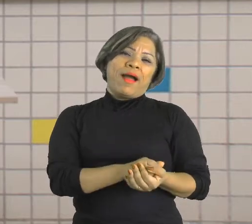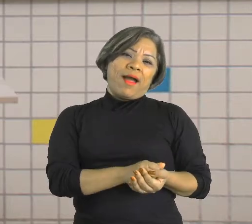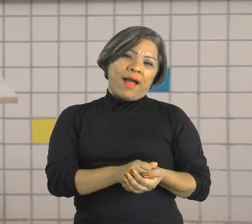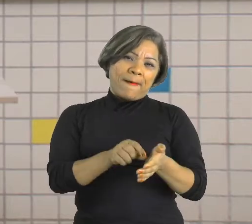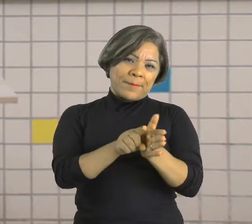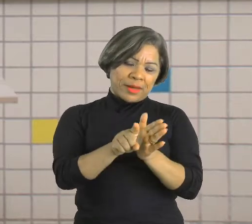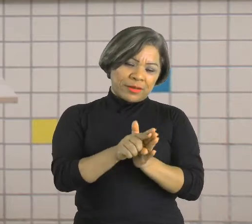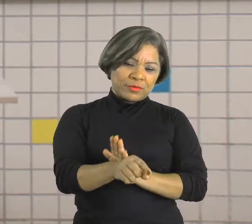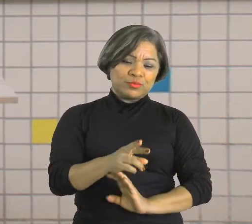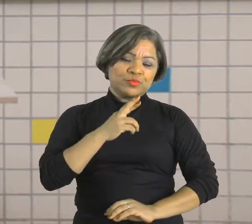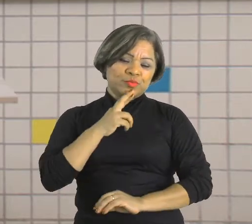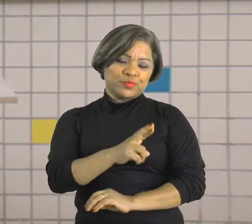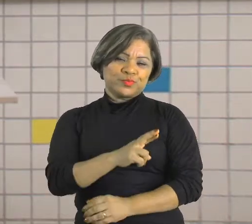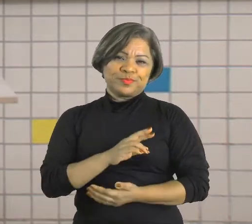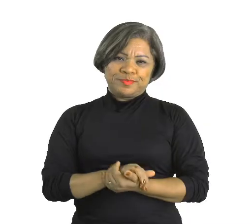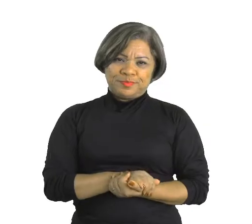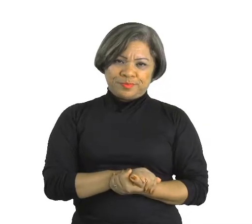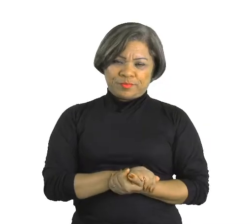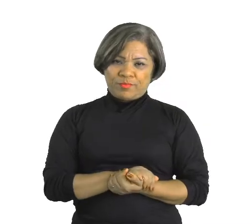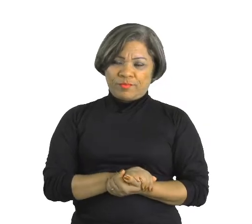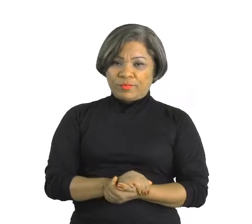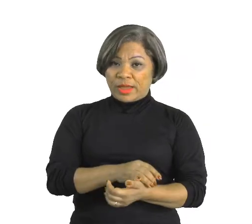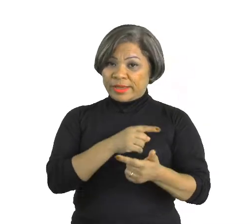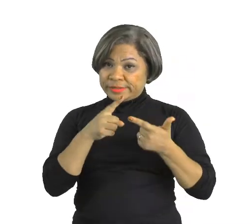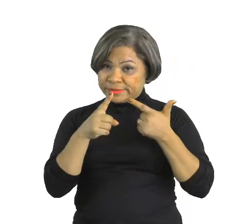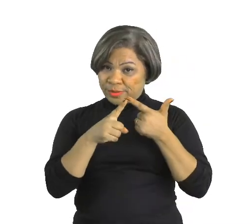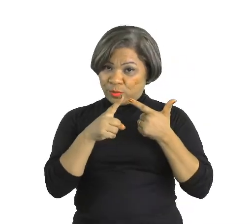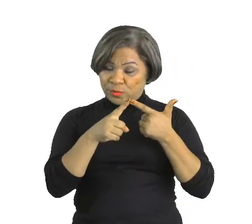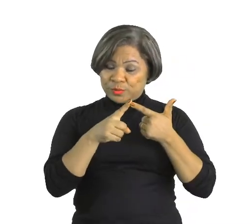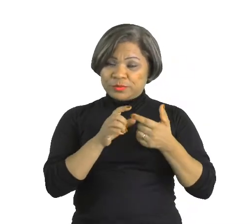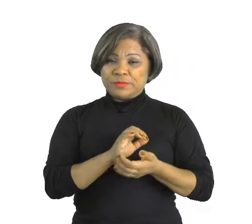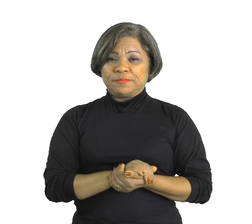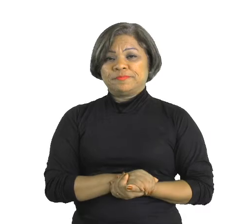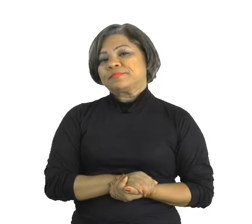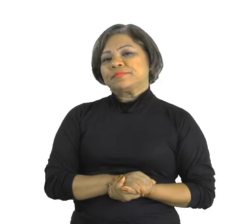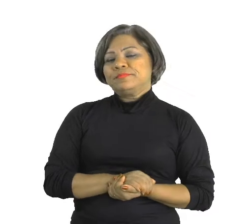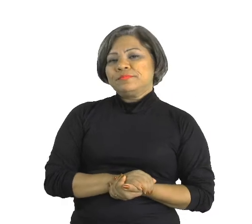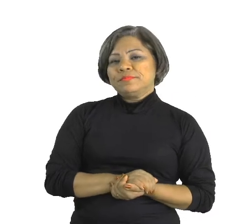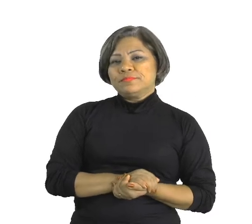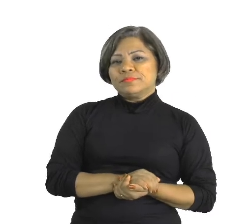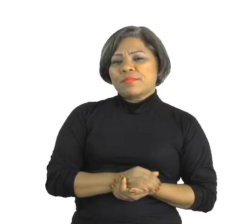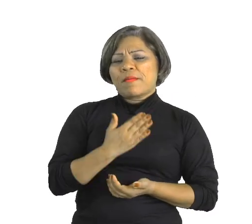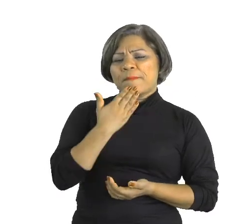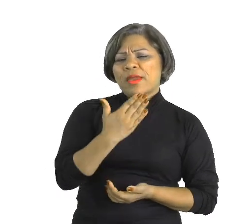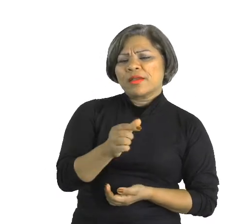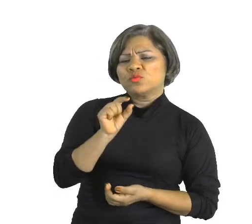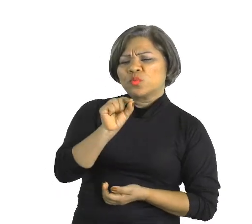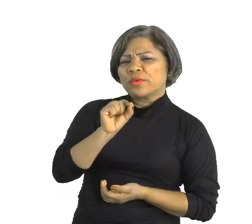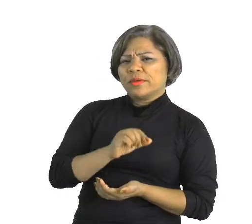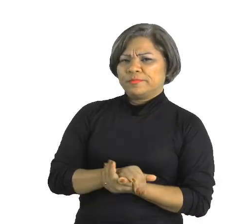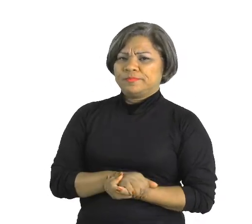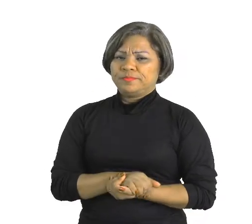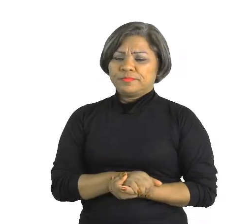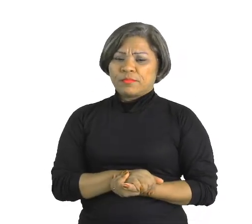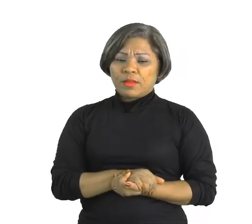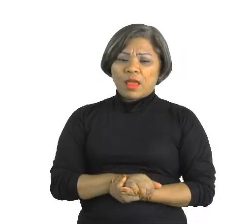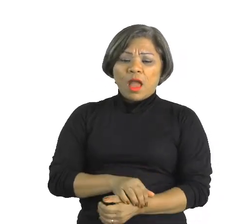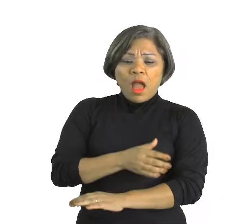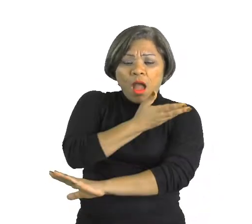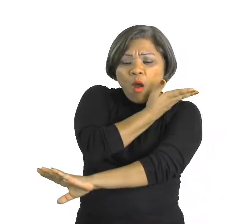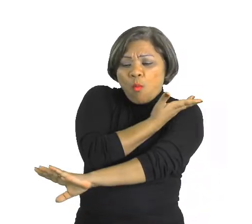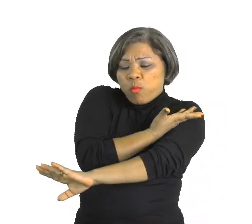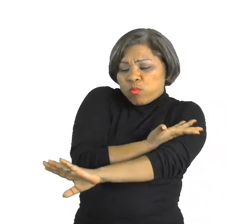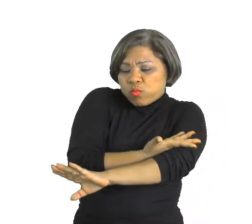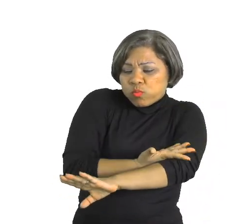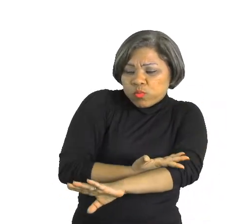ok? Questão 2, o que ela pede? Qual era o costume de Pipoca todas as manhãs?